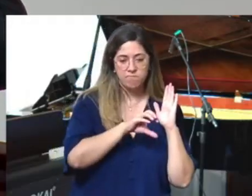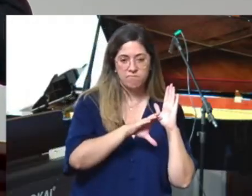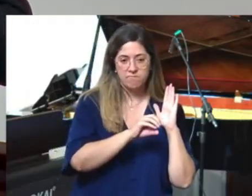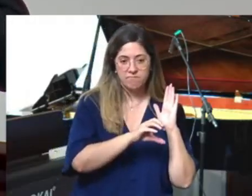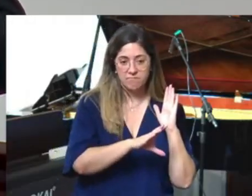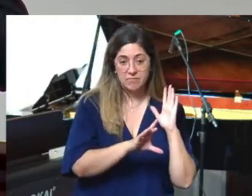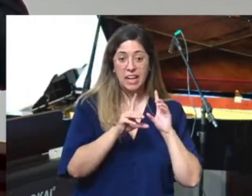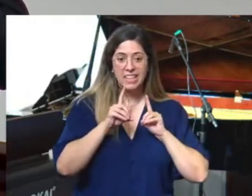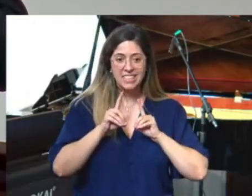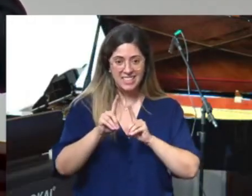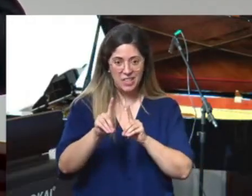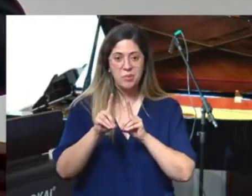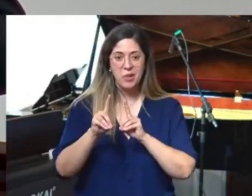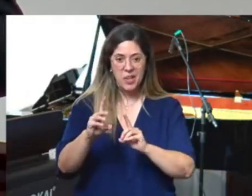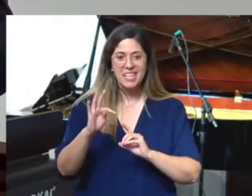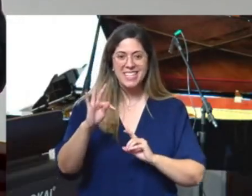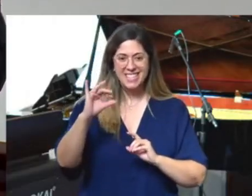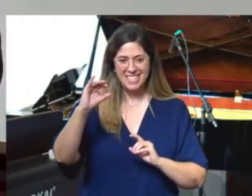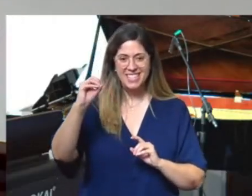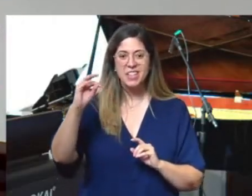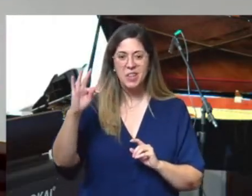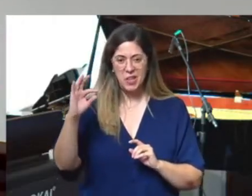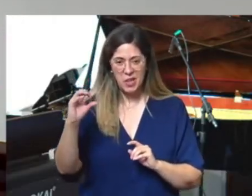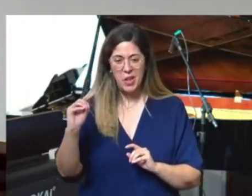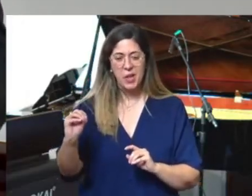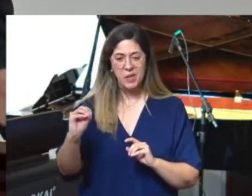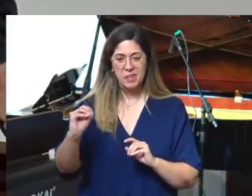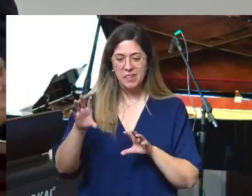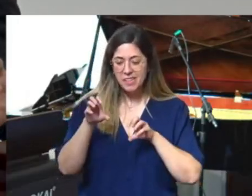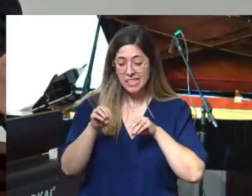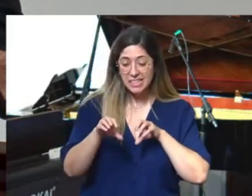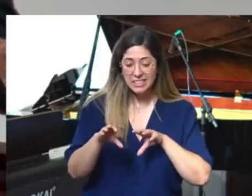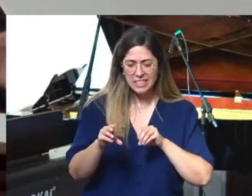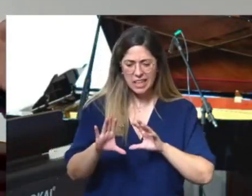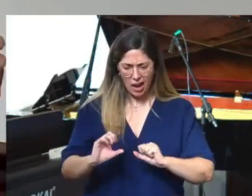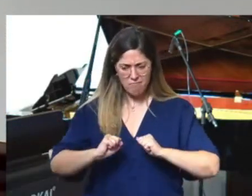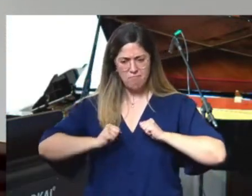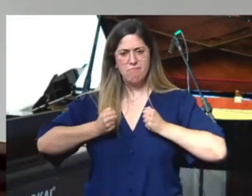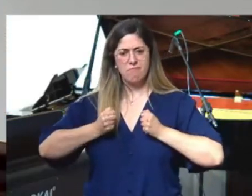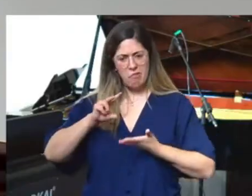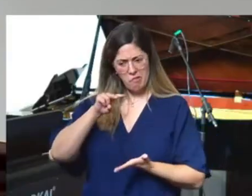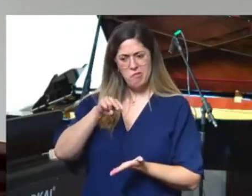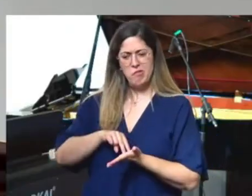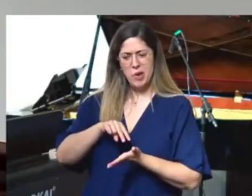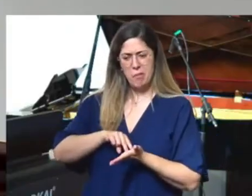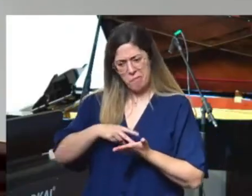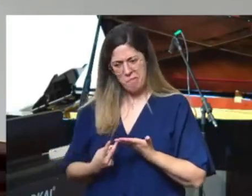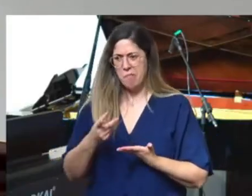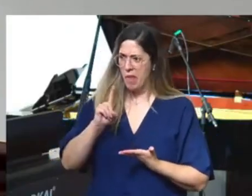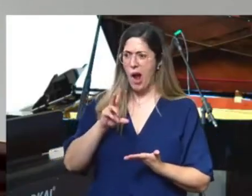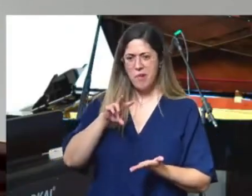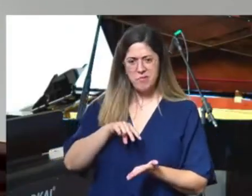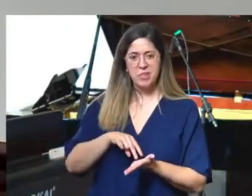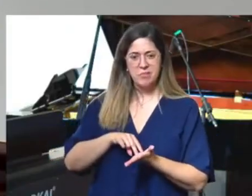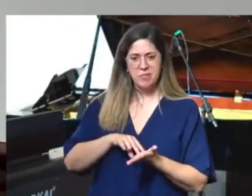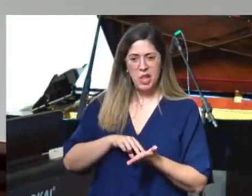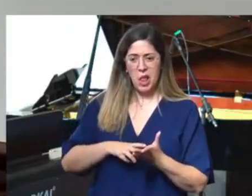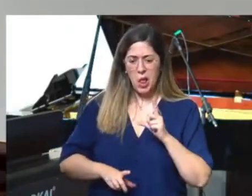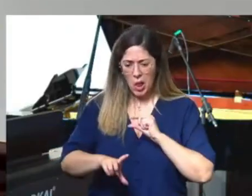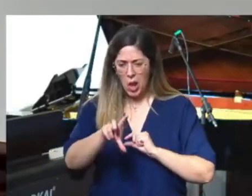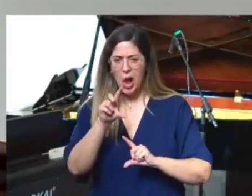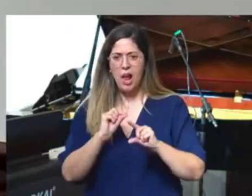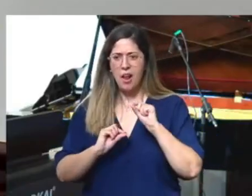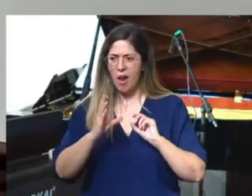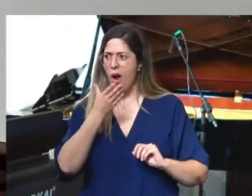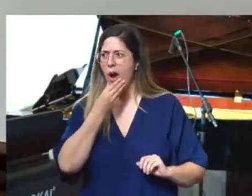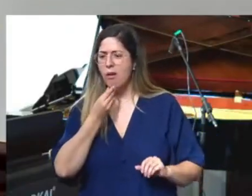amado discípulo Tito. Ele deve, em primeiro lugar, eleger homens cheios do Espírito